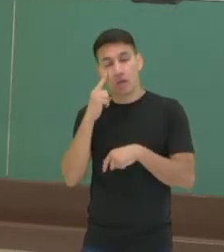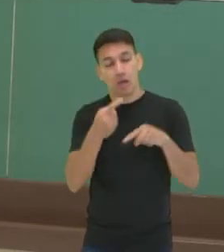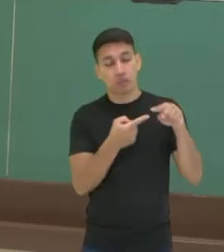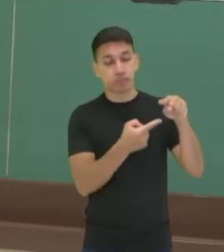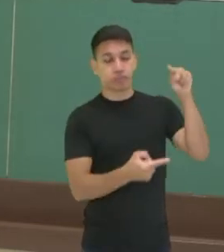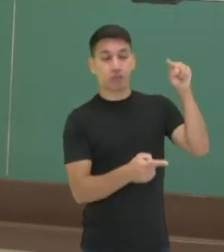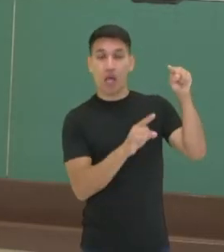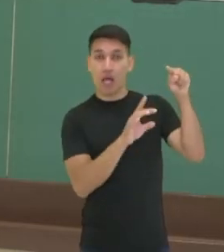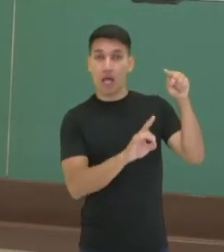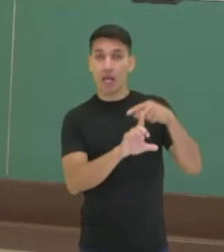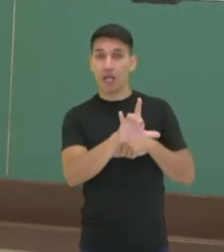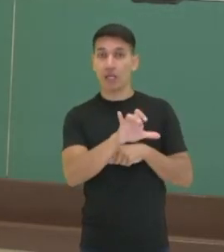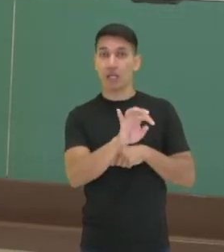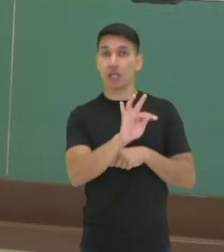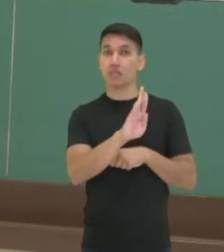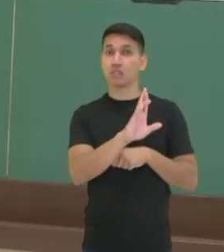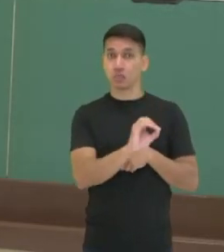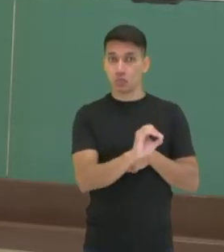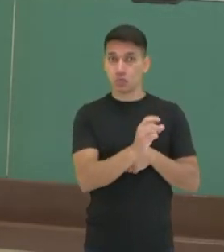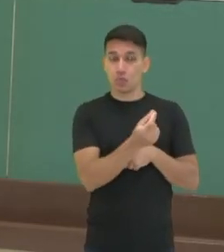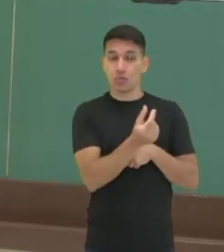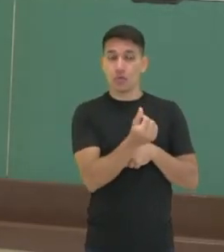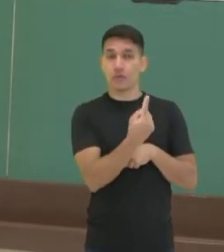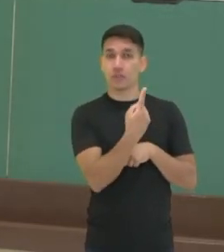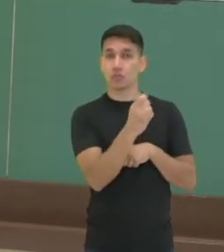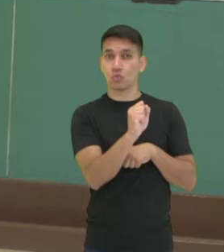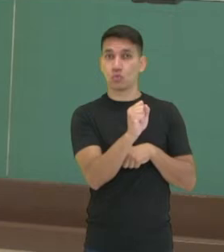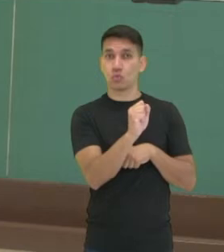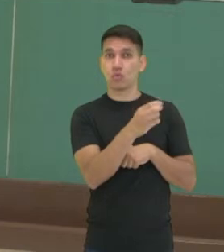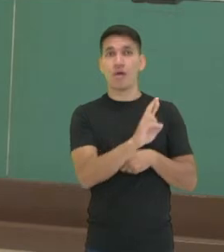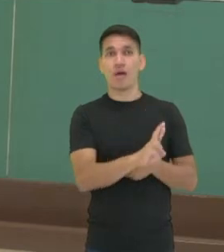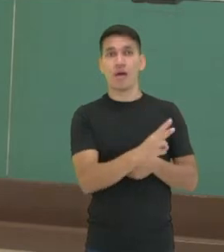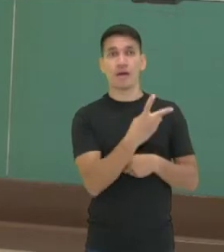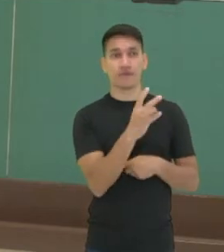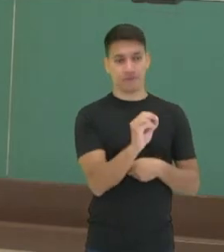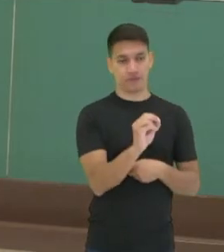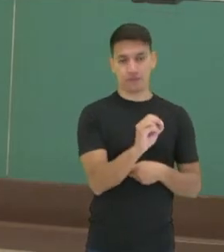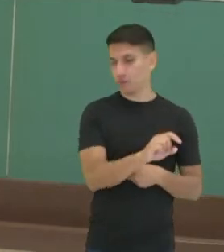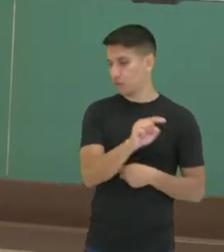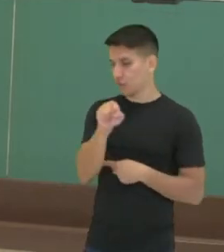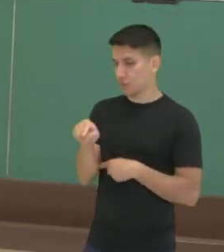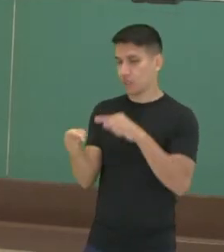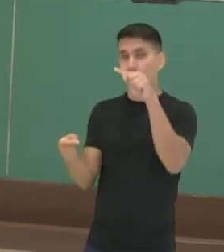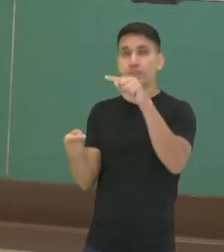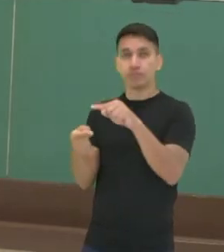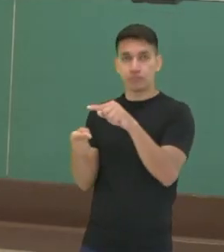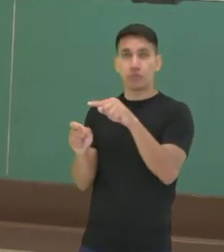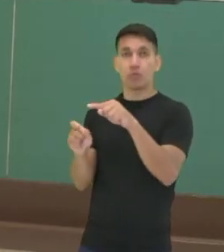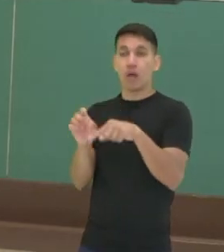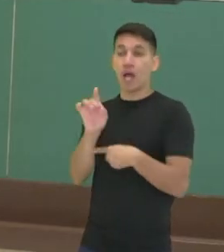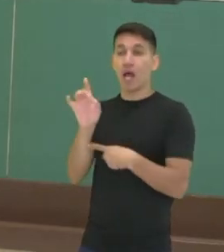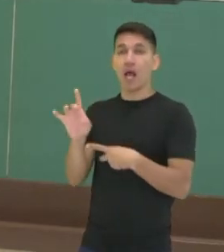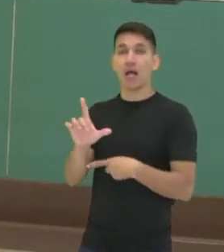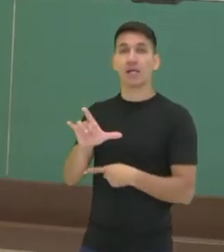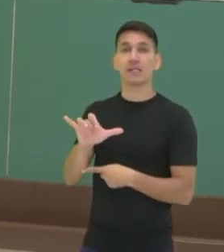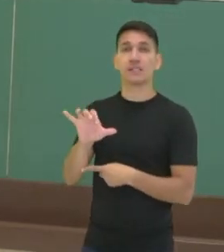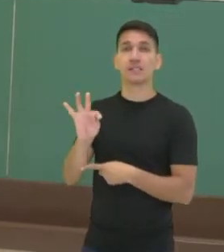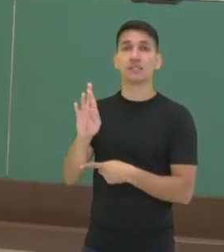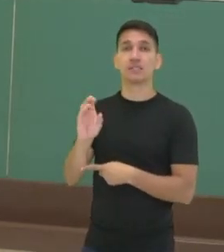cada litro de sabão custou ali R$18,20, tá vendo só? E na embalagem pequena, cada litro de sabão